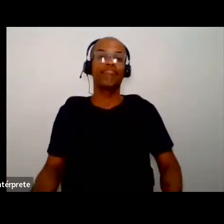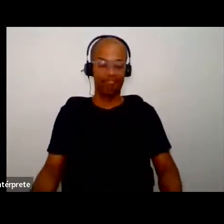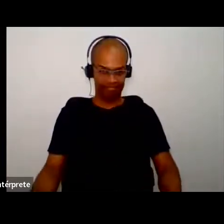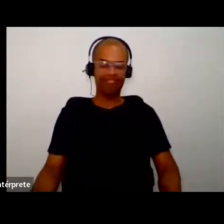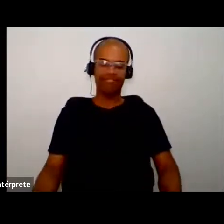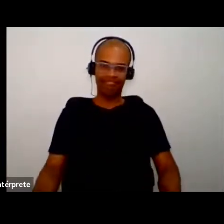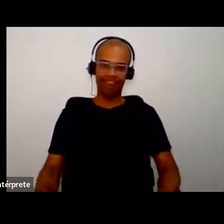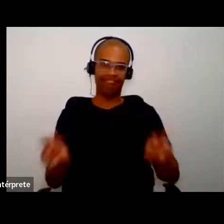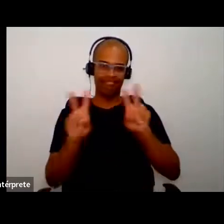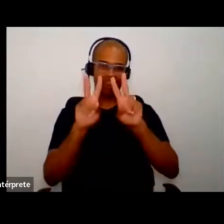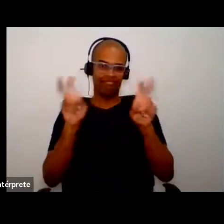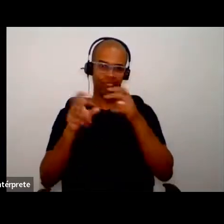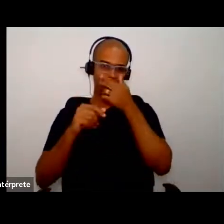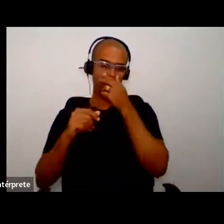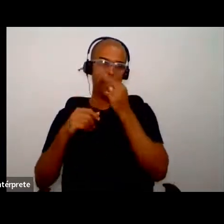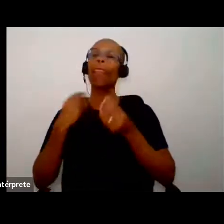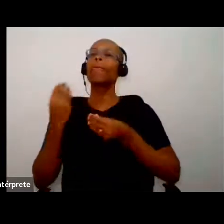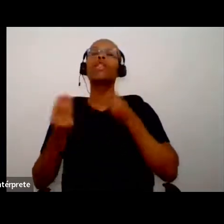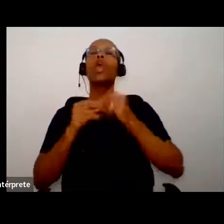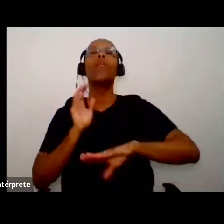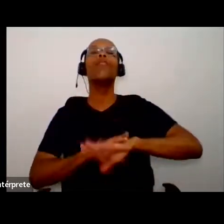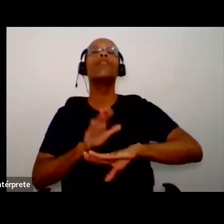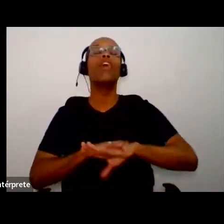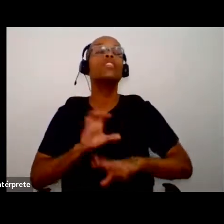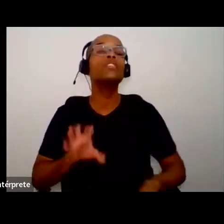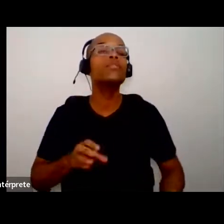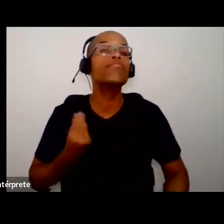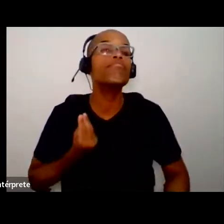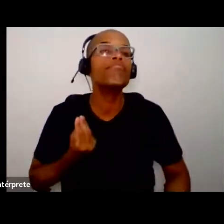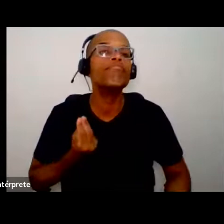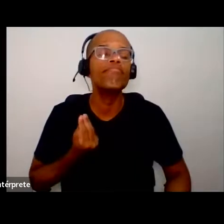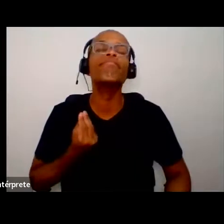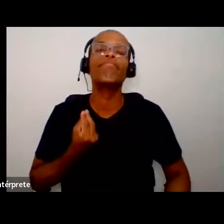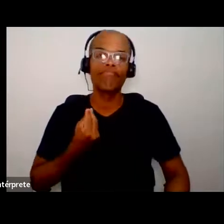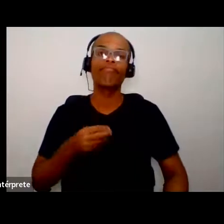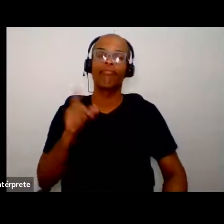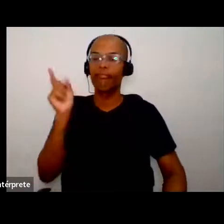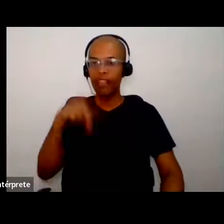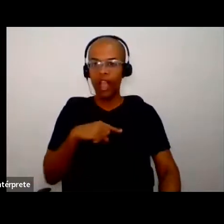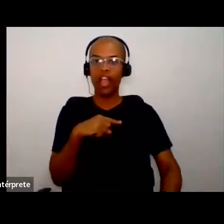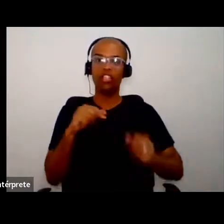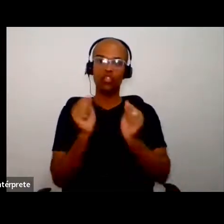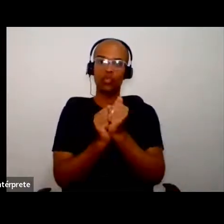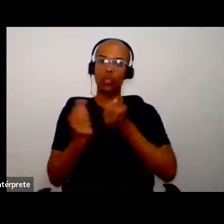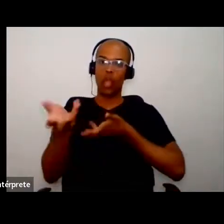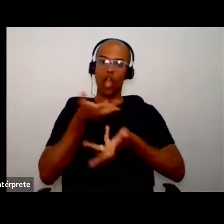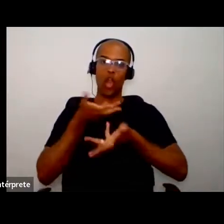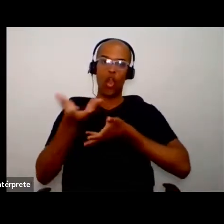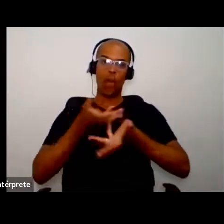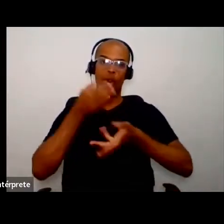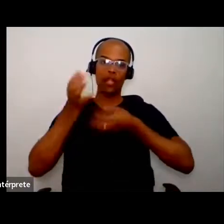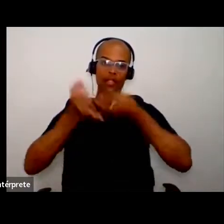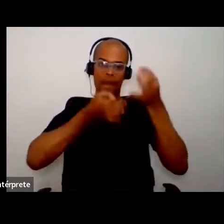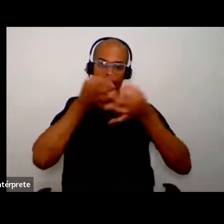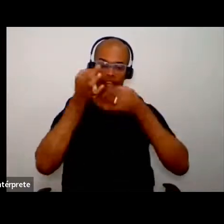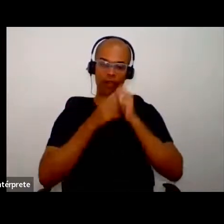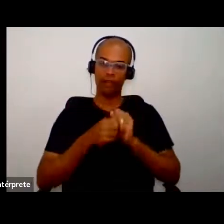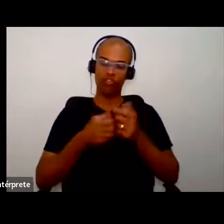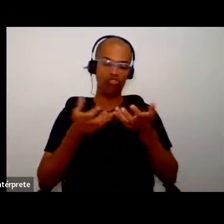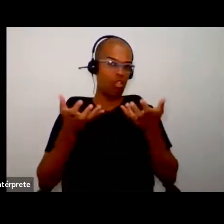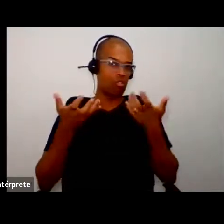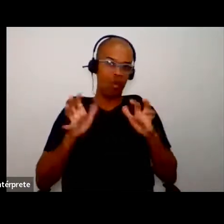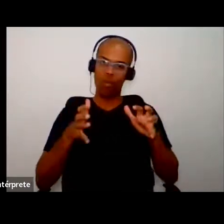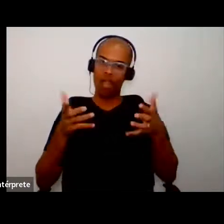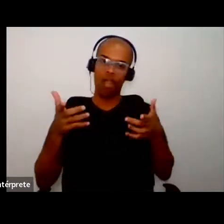gente faz isso? Nós fazemos isso por meio, principalmente, da colaboração crítica. Não queremos ser